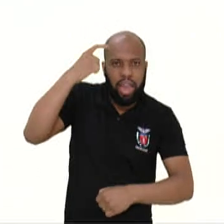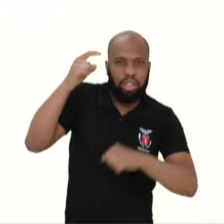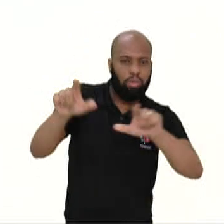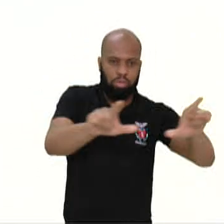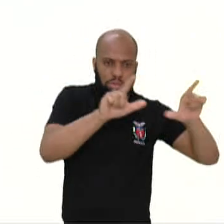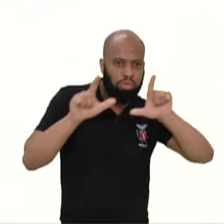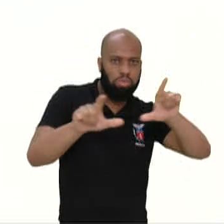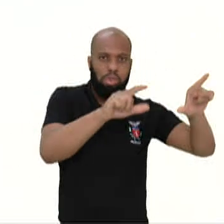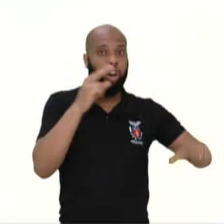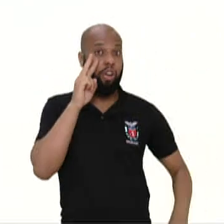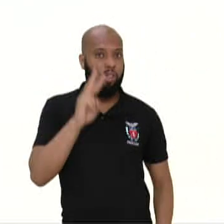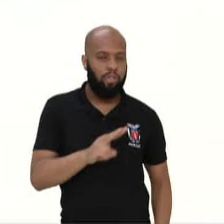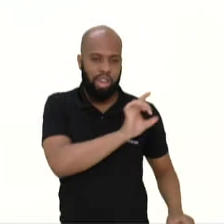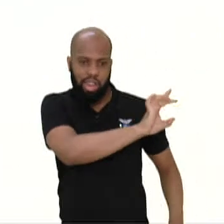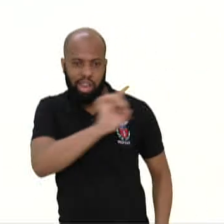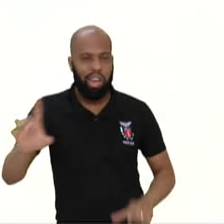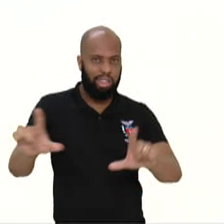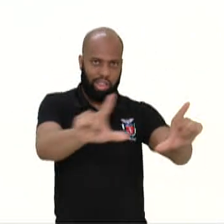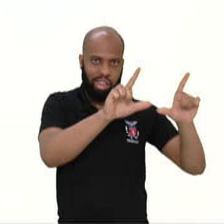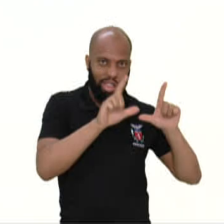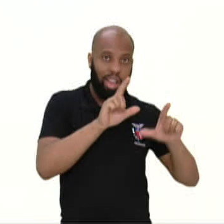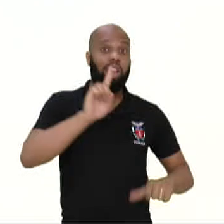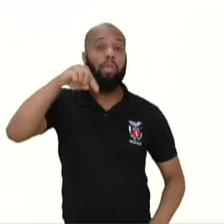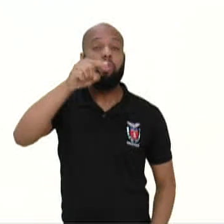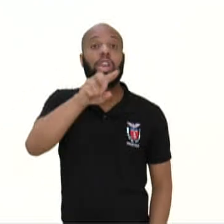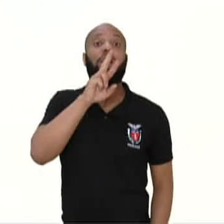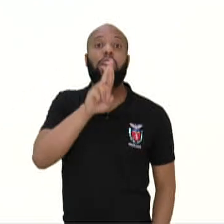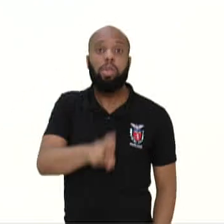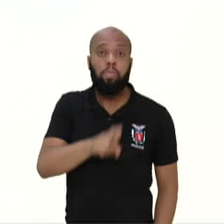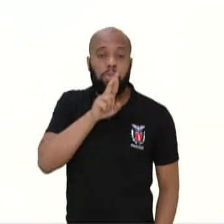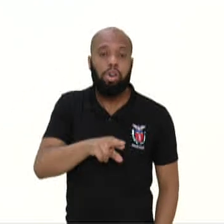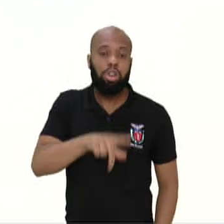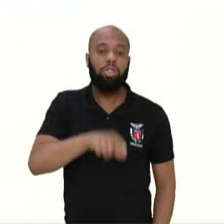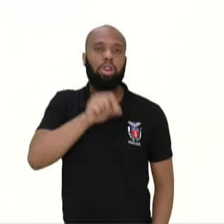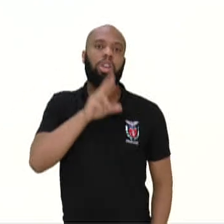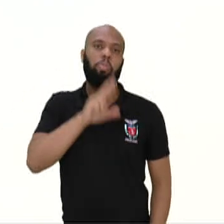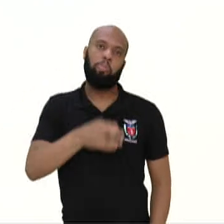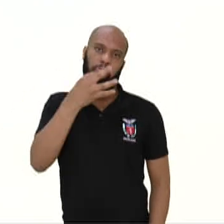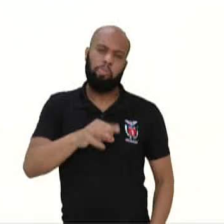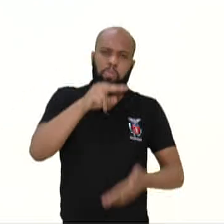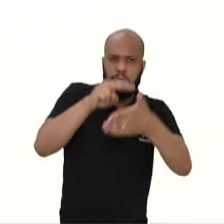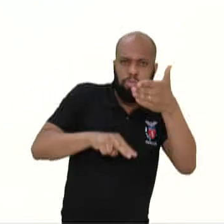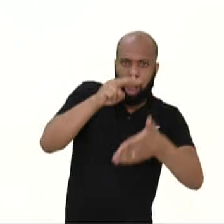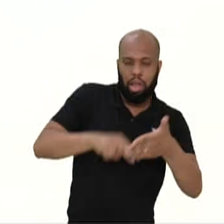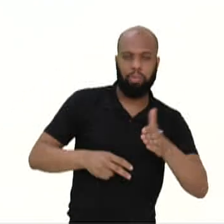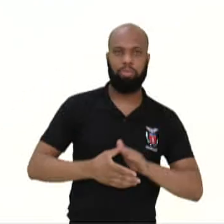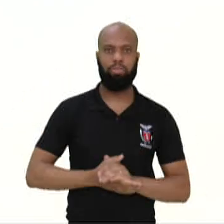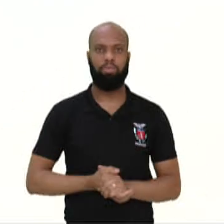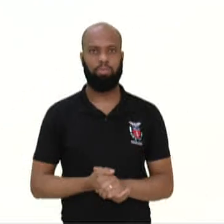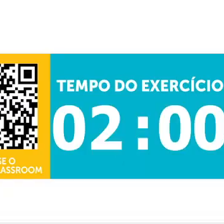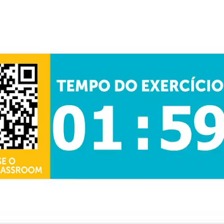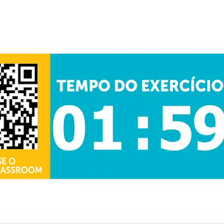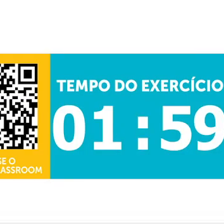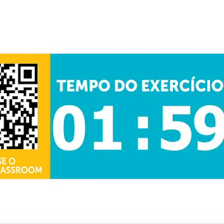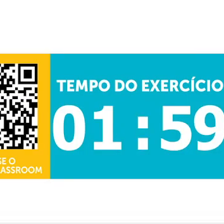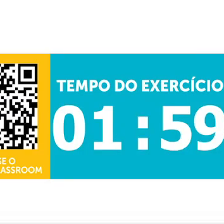pensar, vai ser dado um tempo para cada slide dessa questão e leiam com atenção e respondam.